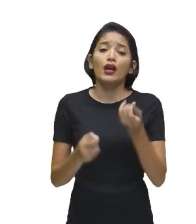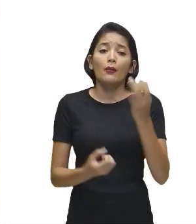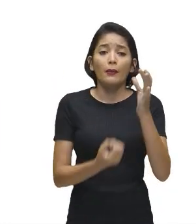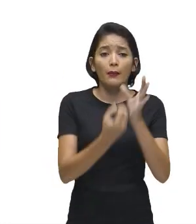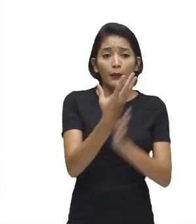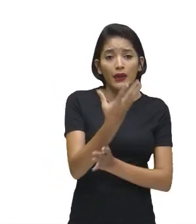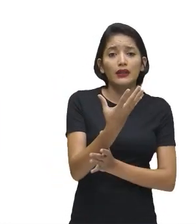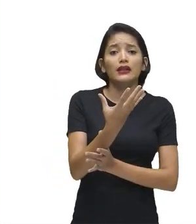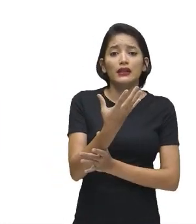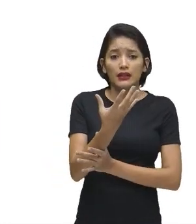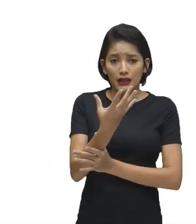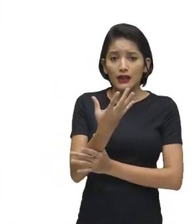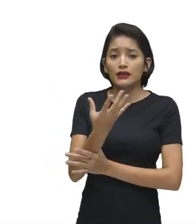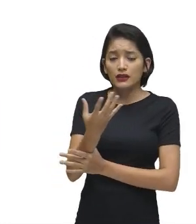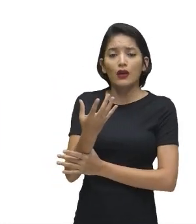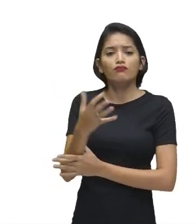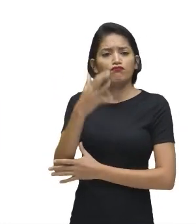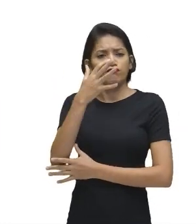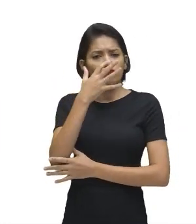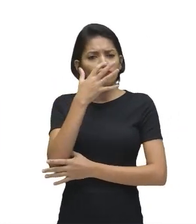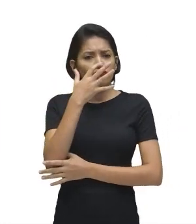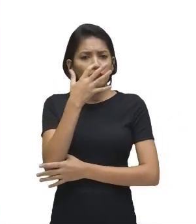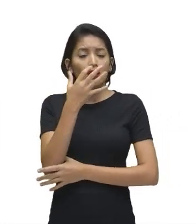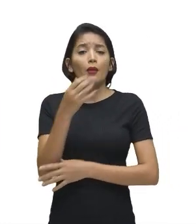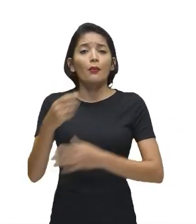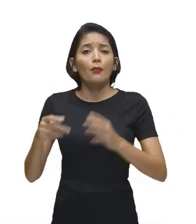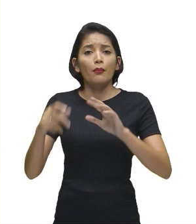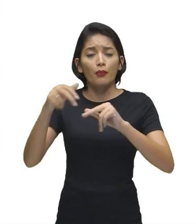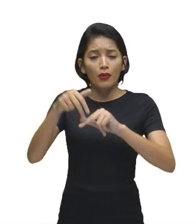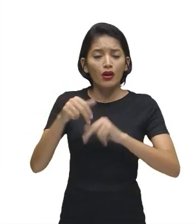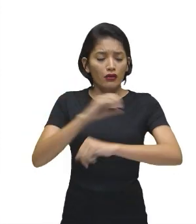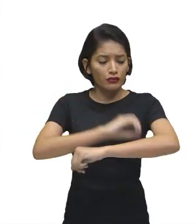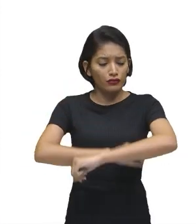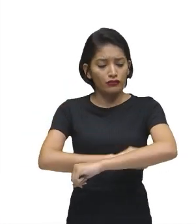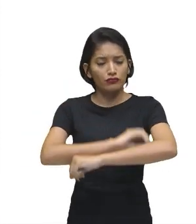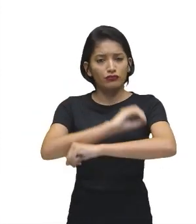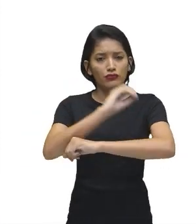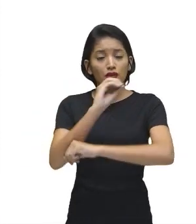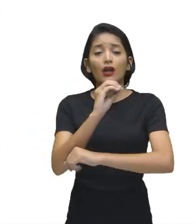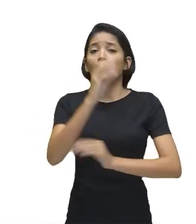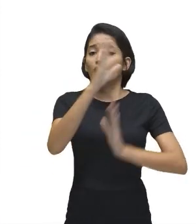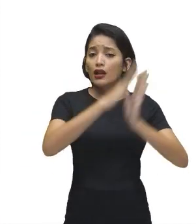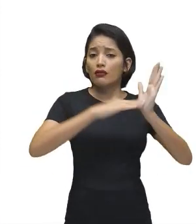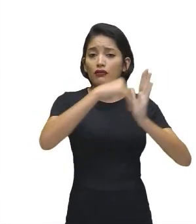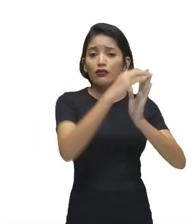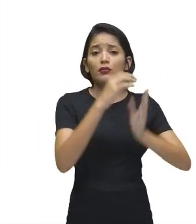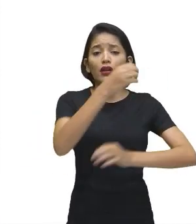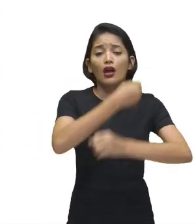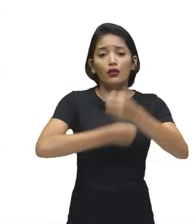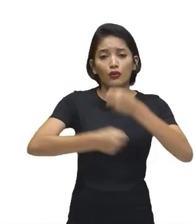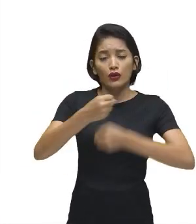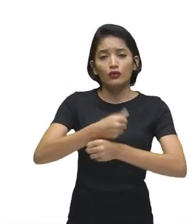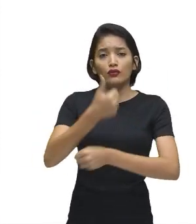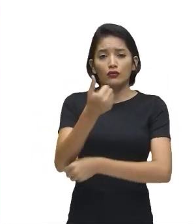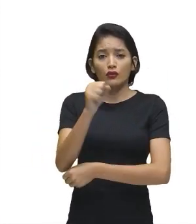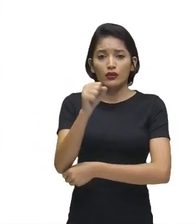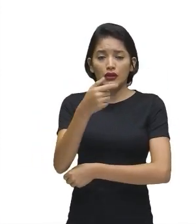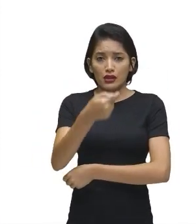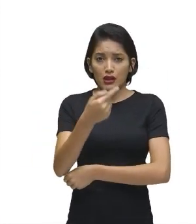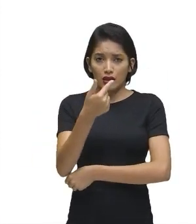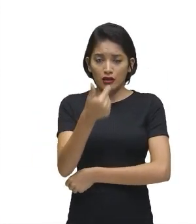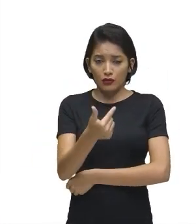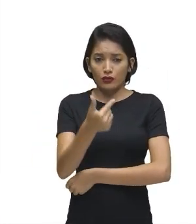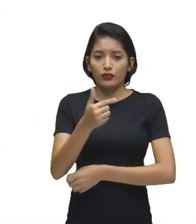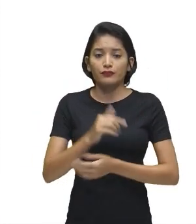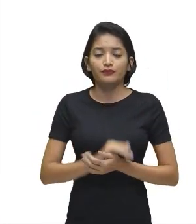chamada Impressão Nascer do Sol, que foi pintada em 1872.